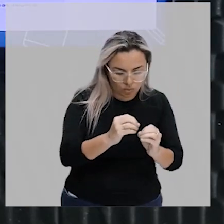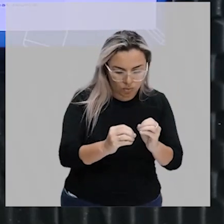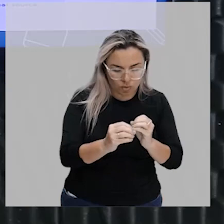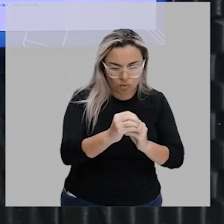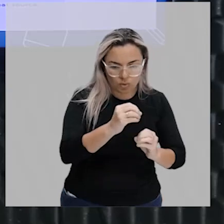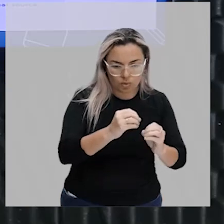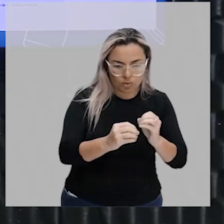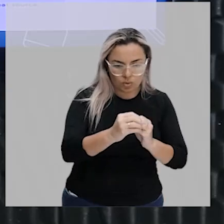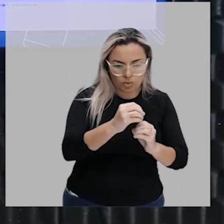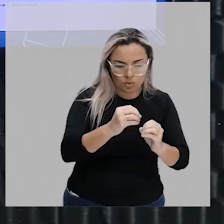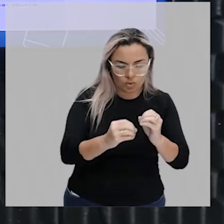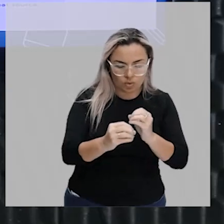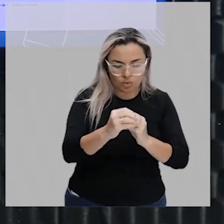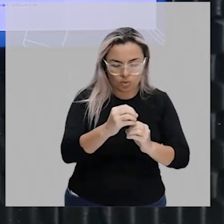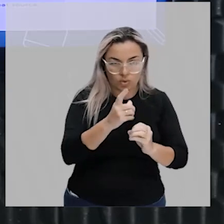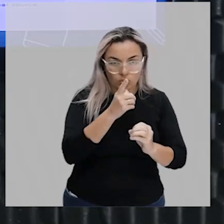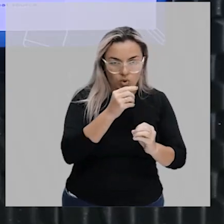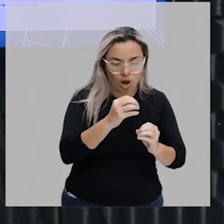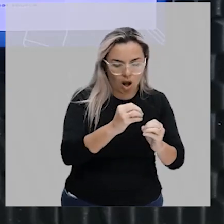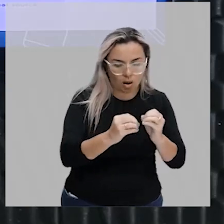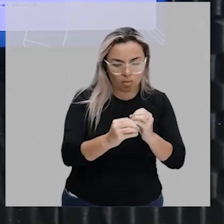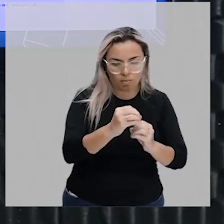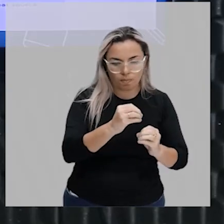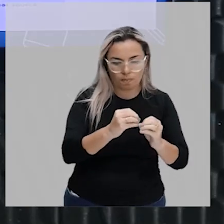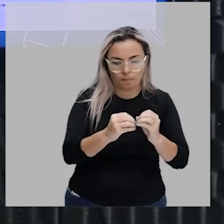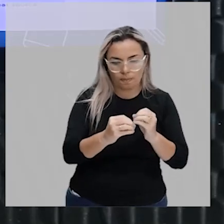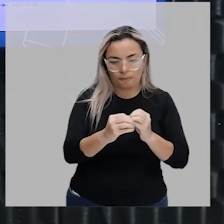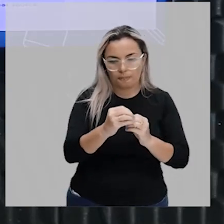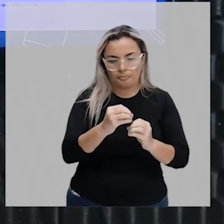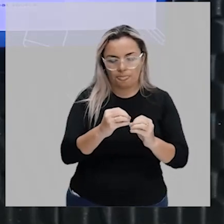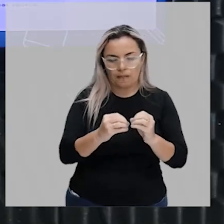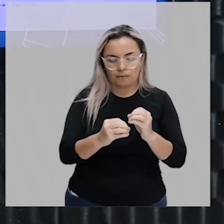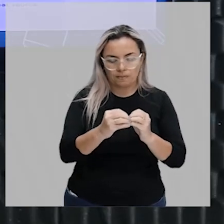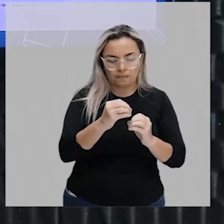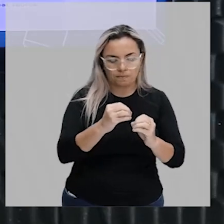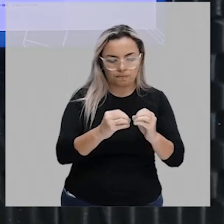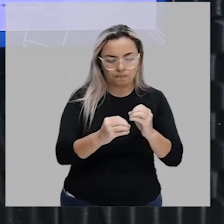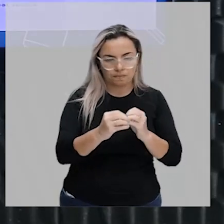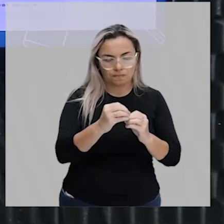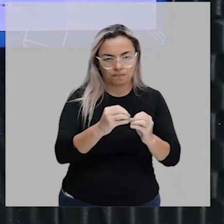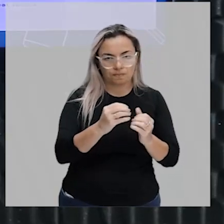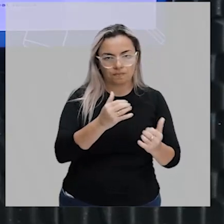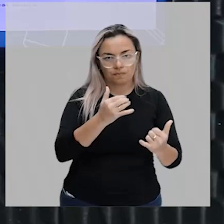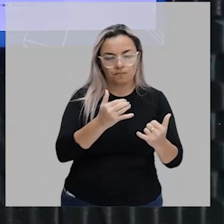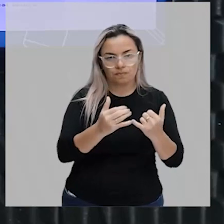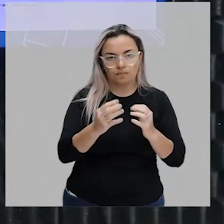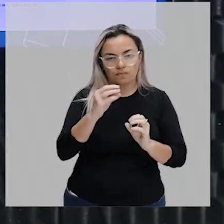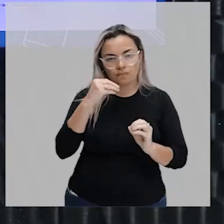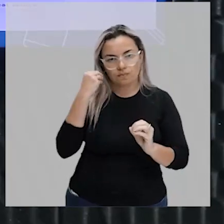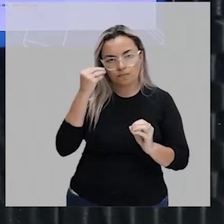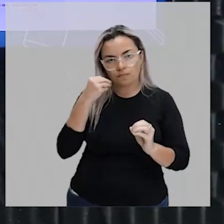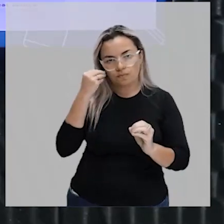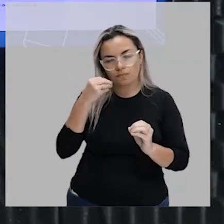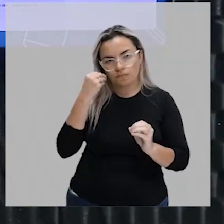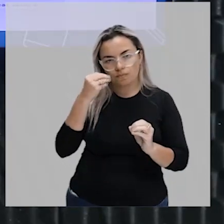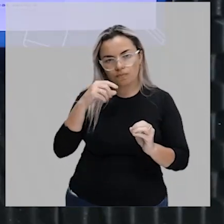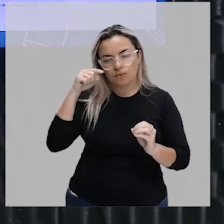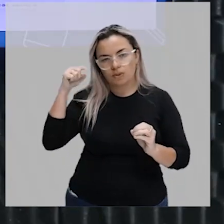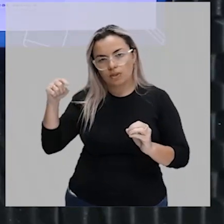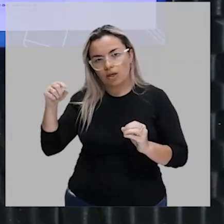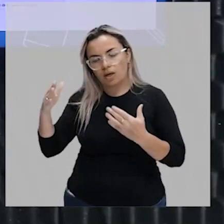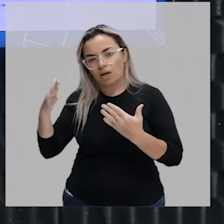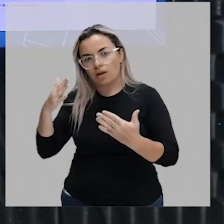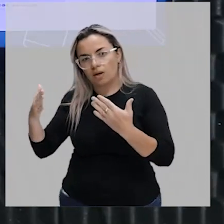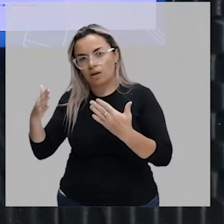ó. Essas gotículas se acumulam nesse compartimento para simular, no tempo da Terra primitiva, que